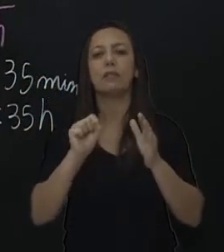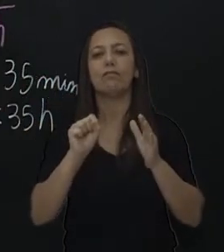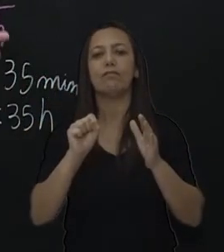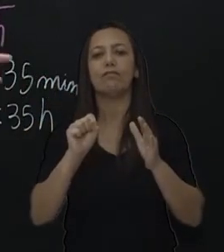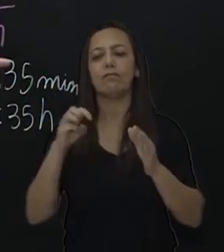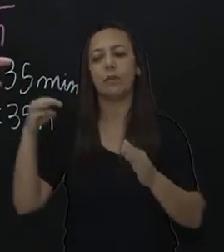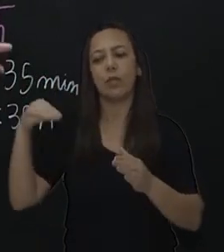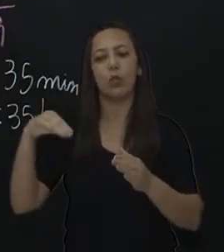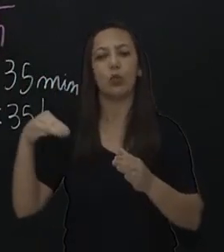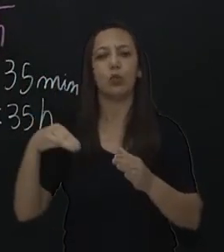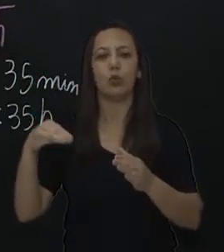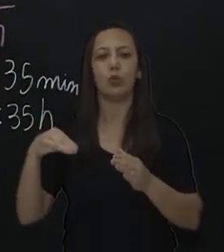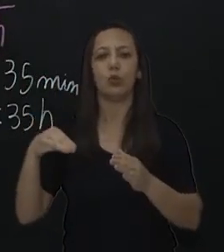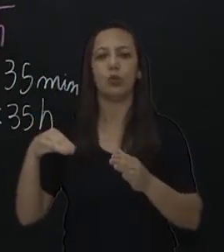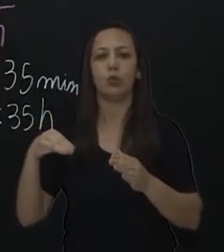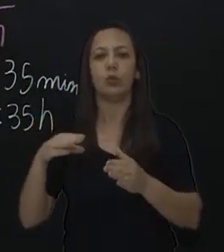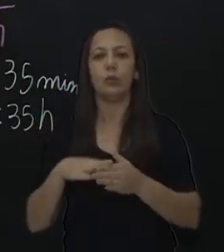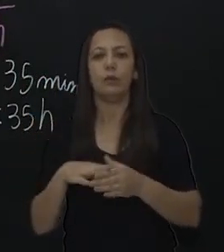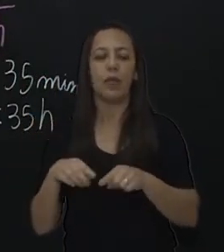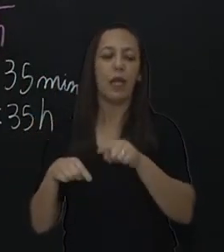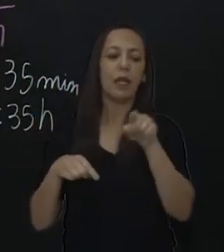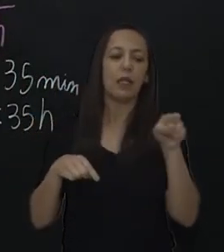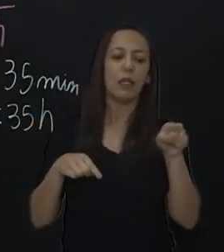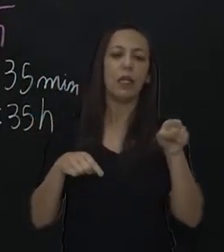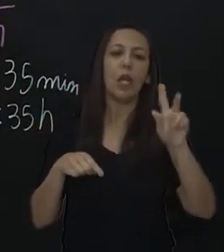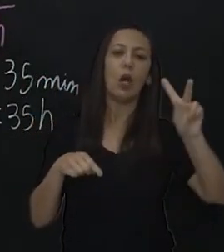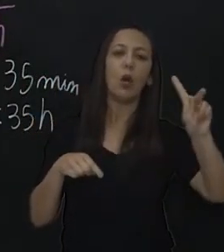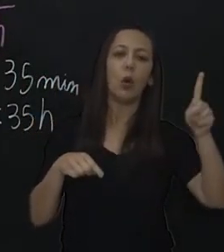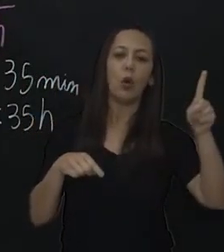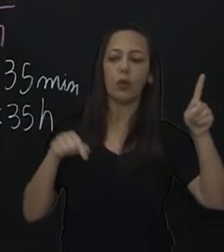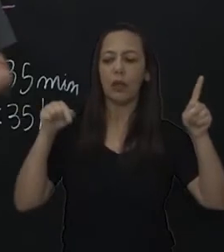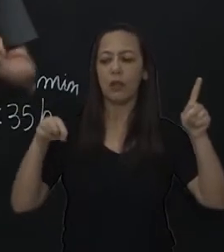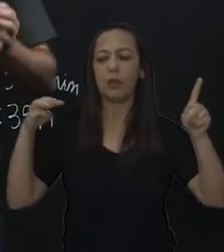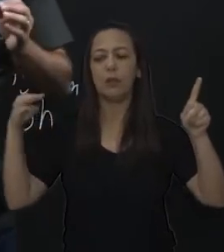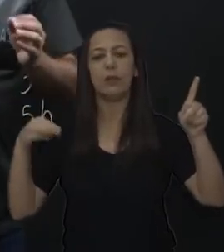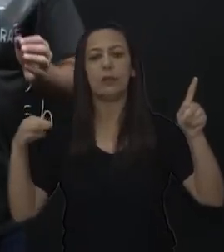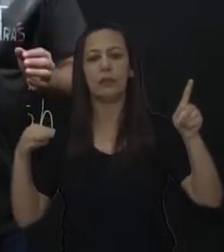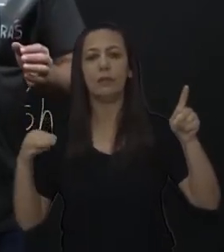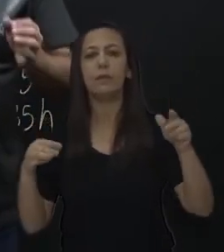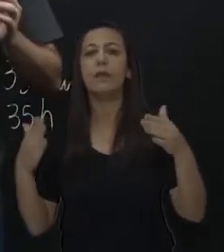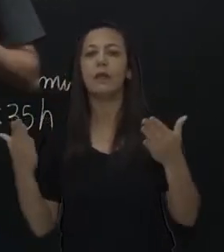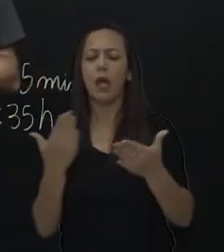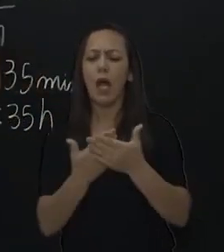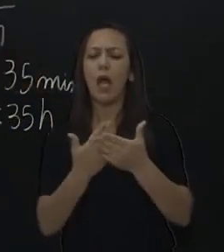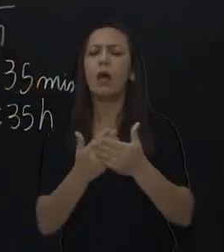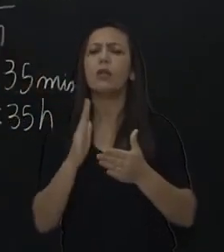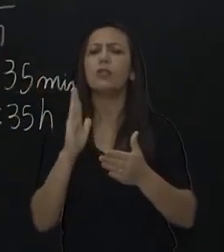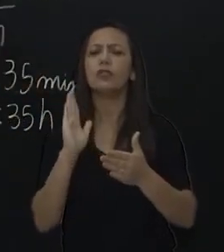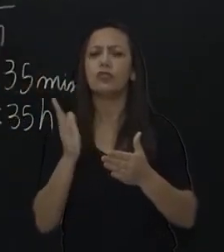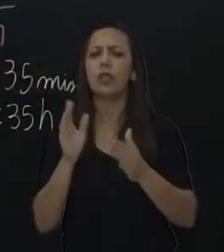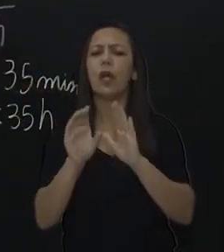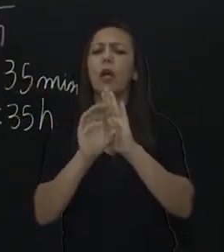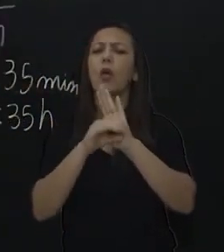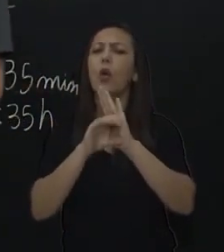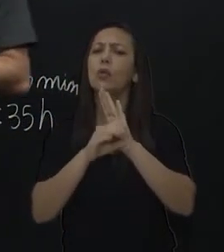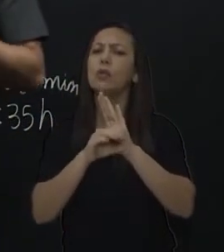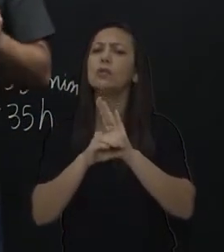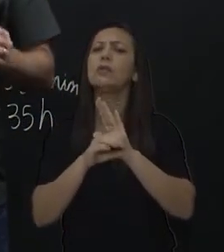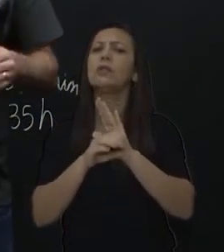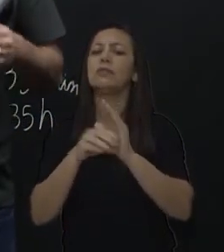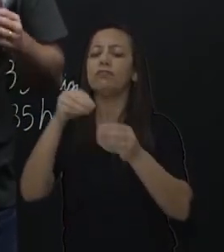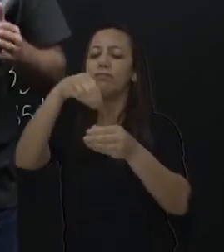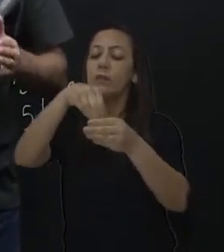quantidade em minutos. Perfeito, pessoal? Então, nesta nossa aula, nós trabalhamos os conceitos referentes